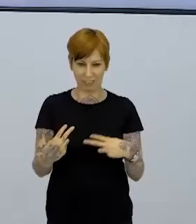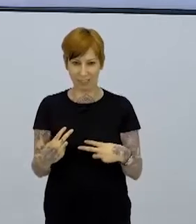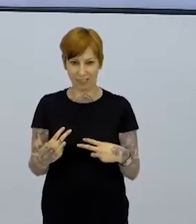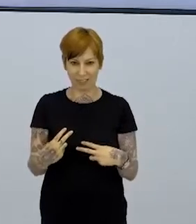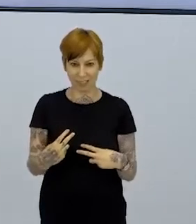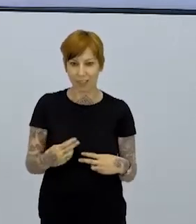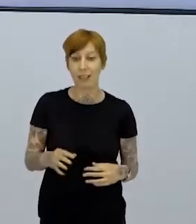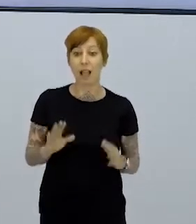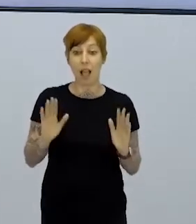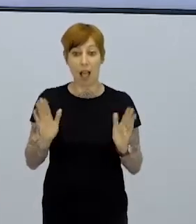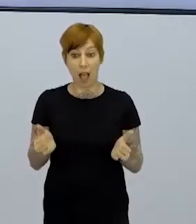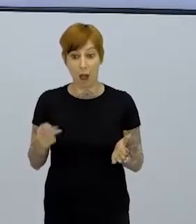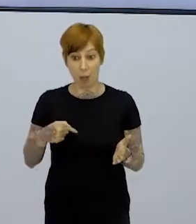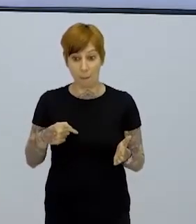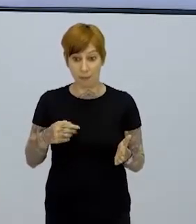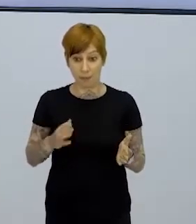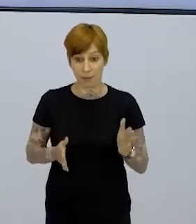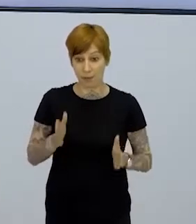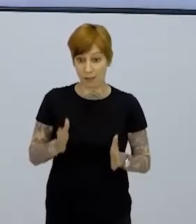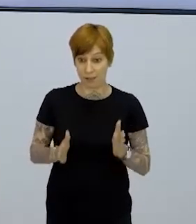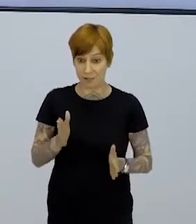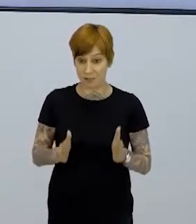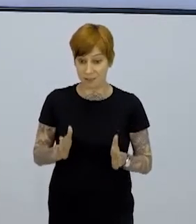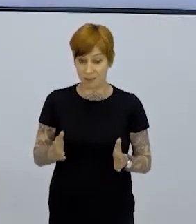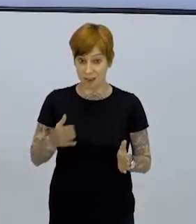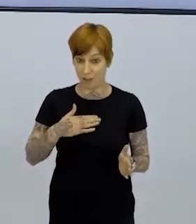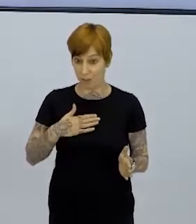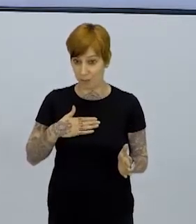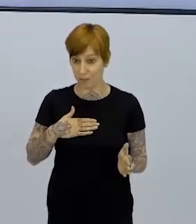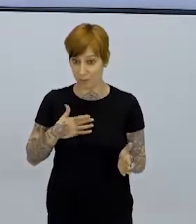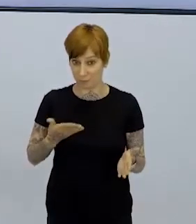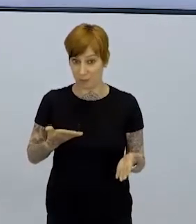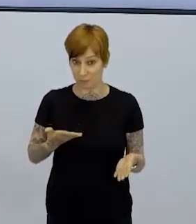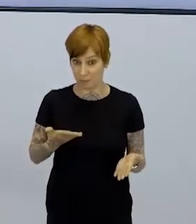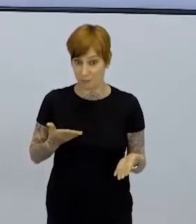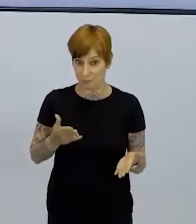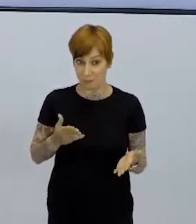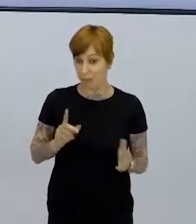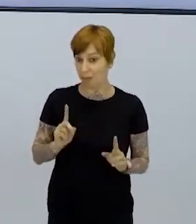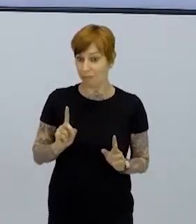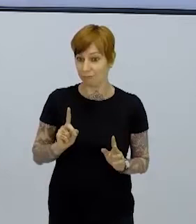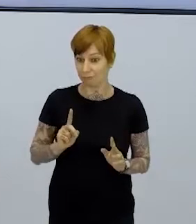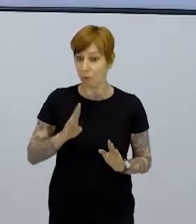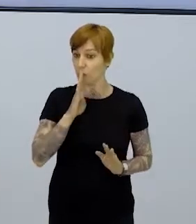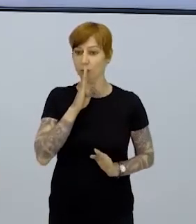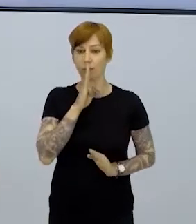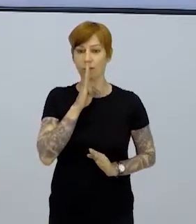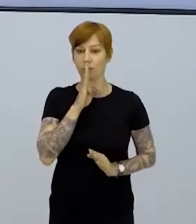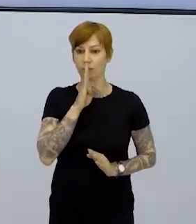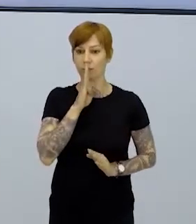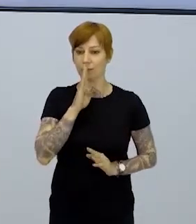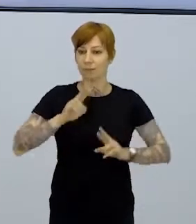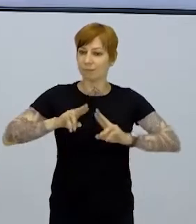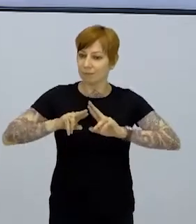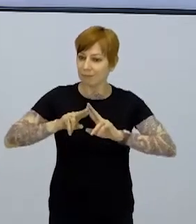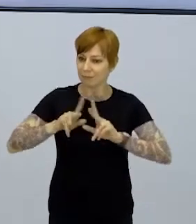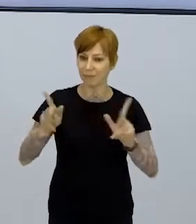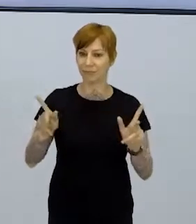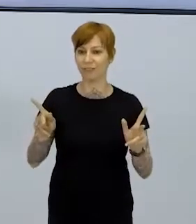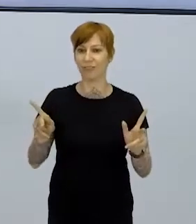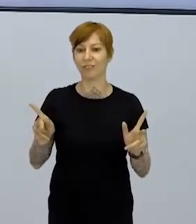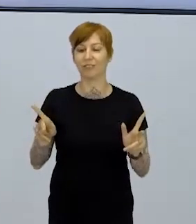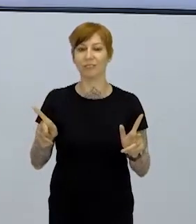né? Vamos colocar que é uma antes da de vocês, em que isso pra gente já não é mais um tabu. Né? A gente não existe mais